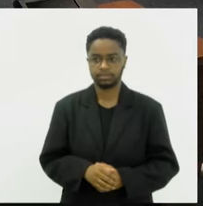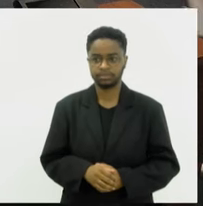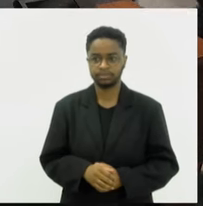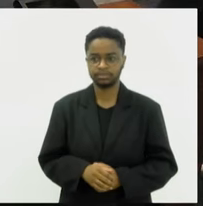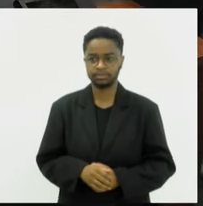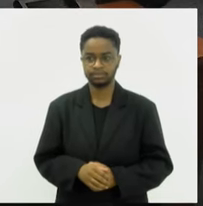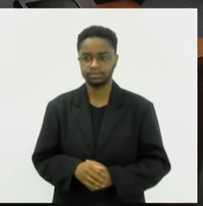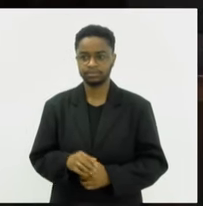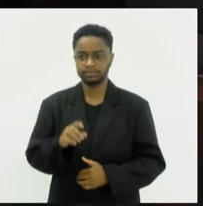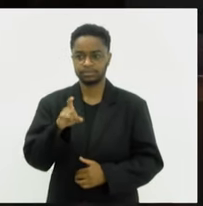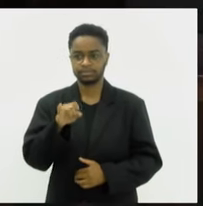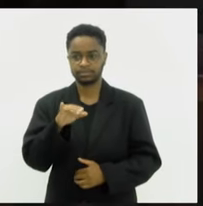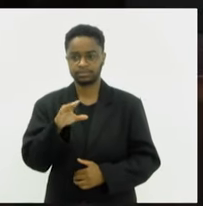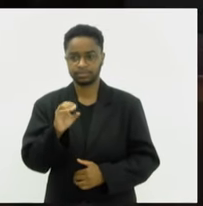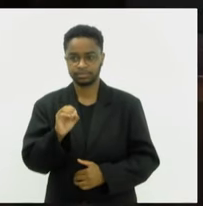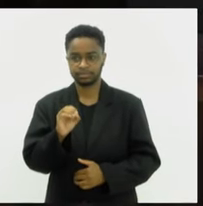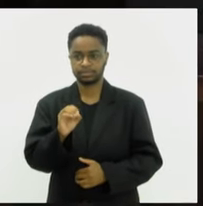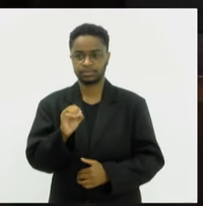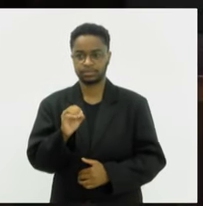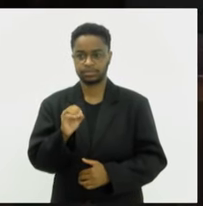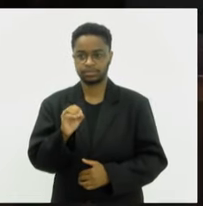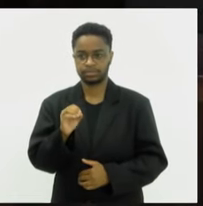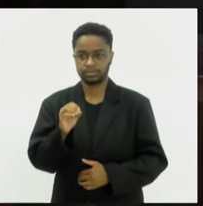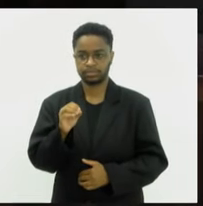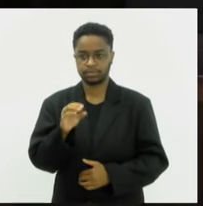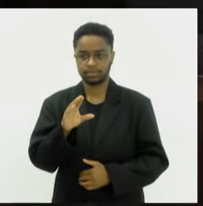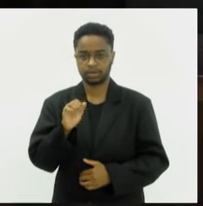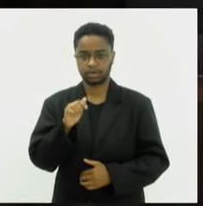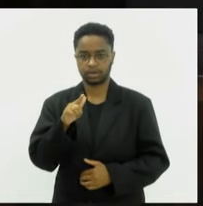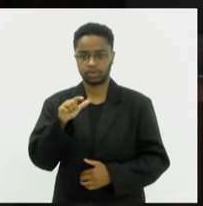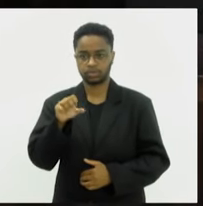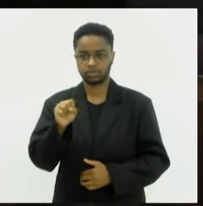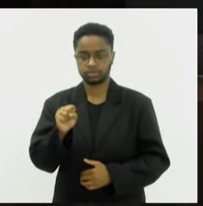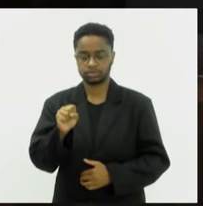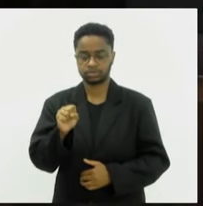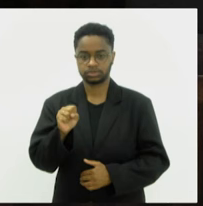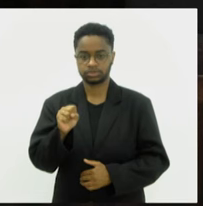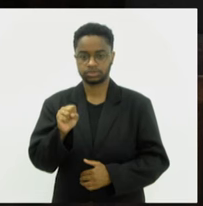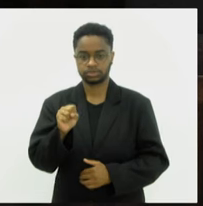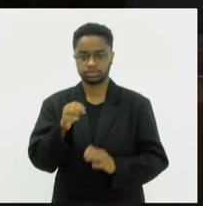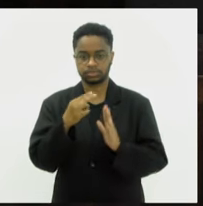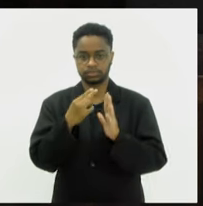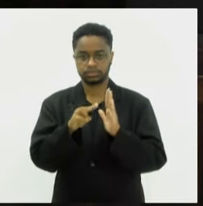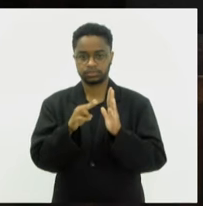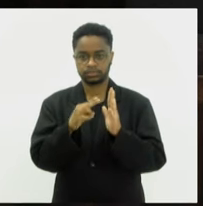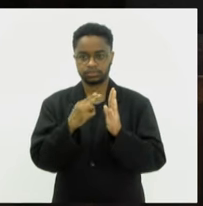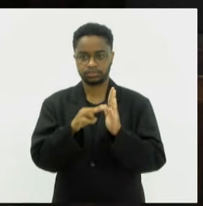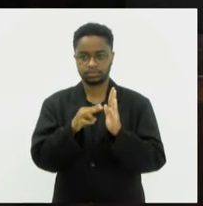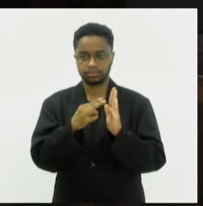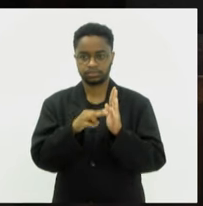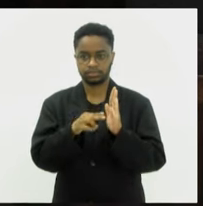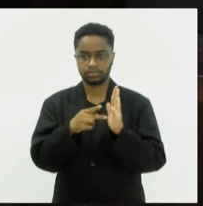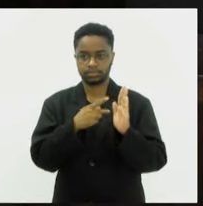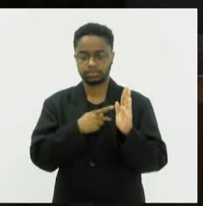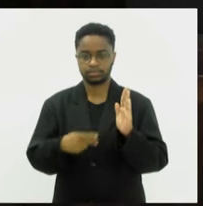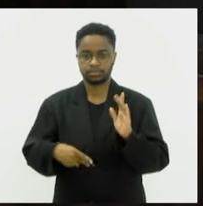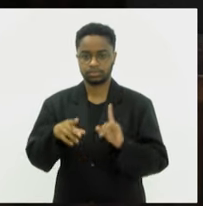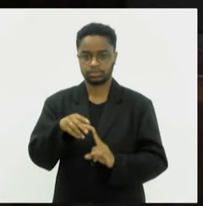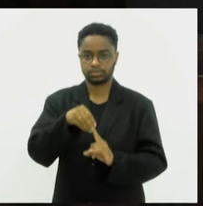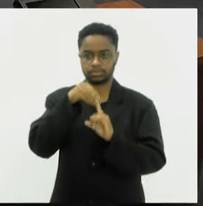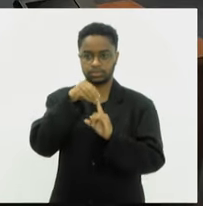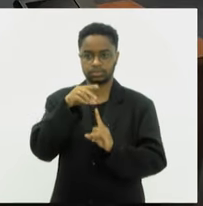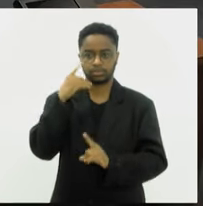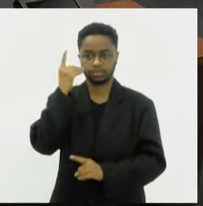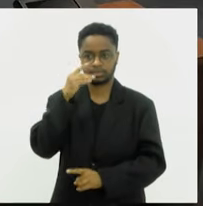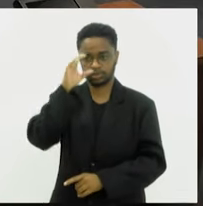Chico Machado. Deputado Carlos Augusto. Marcelo Dino. Muniz Neto. Léo Vieira. A presença designa a deputada Tia